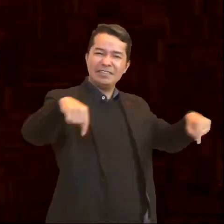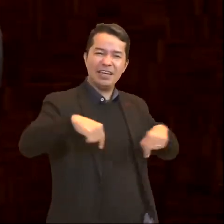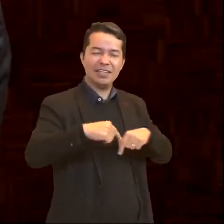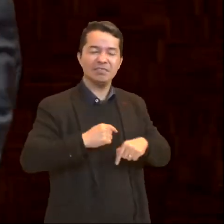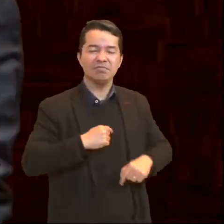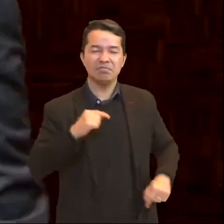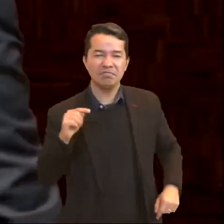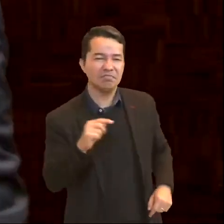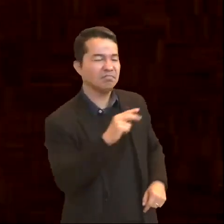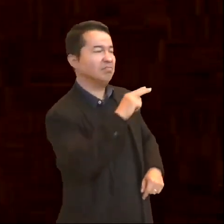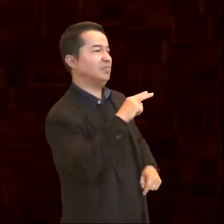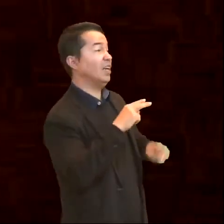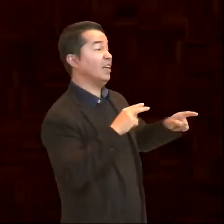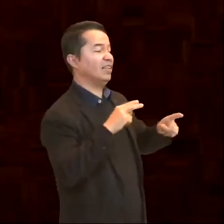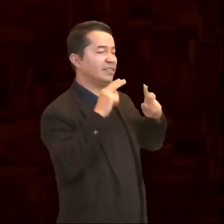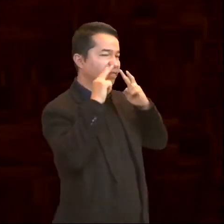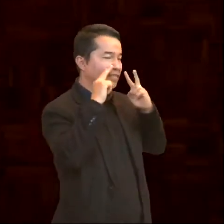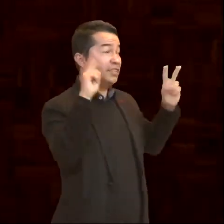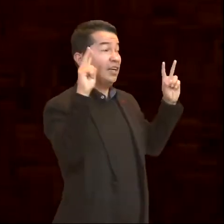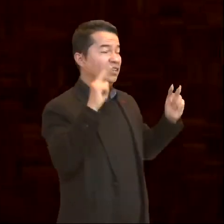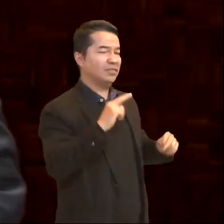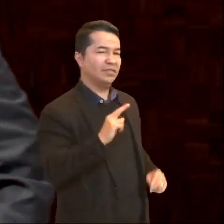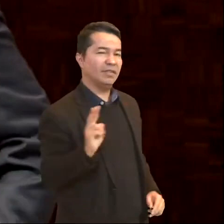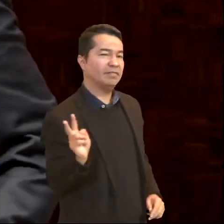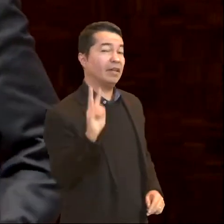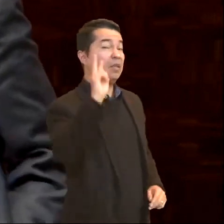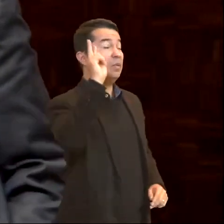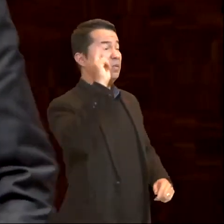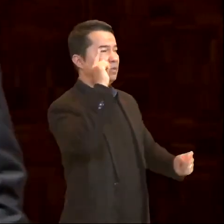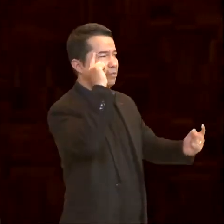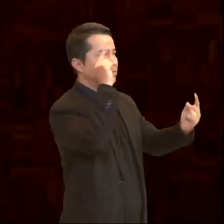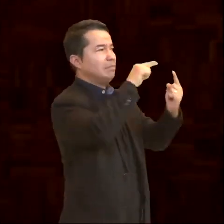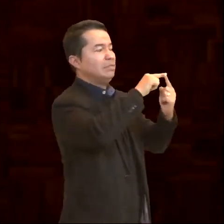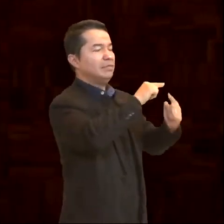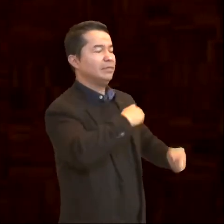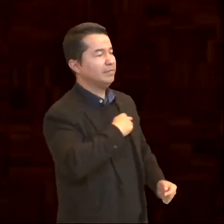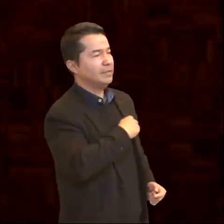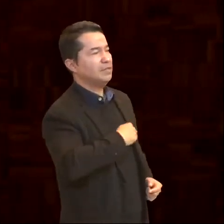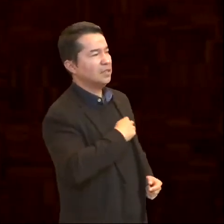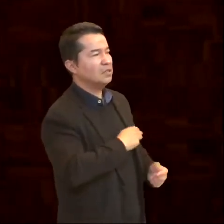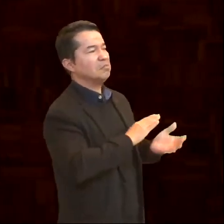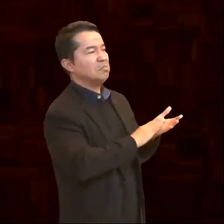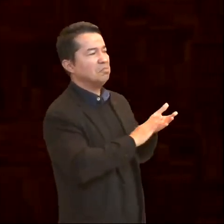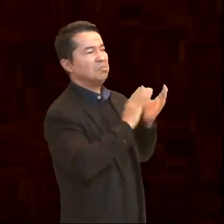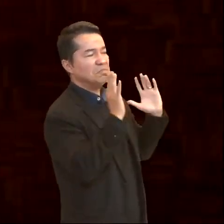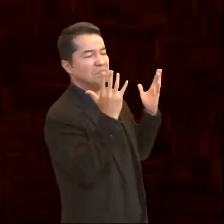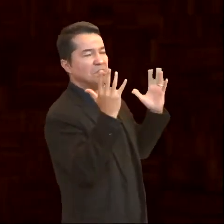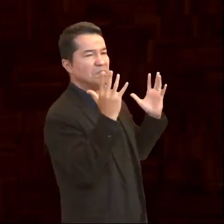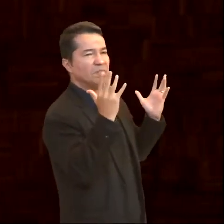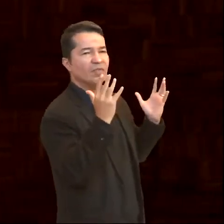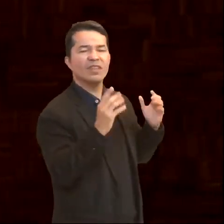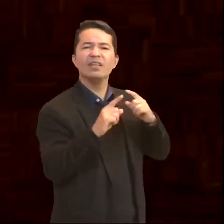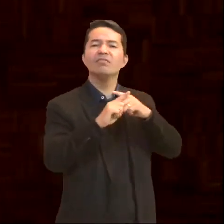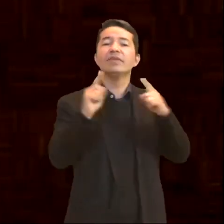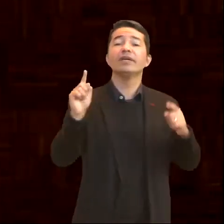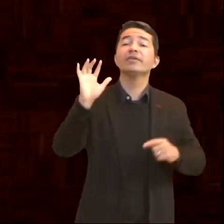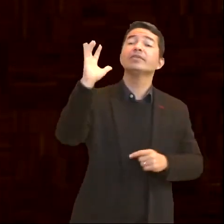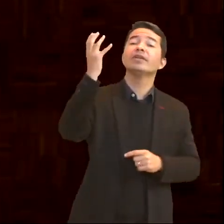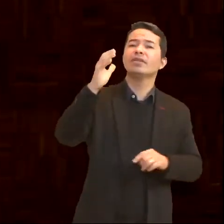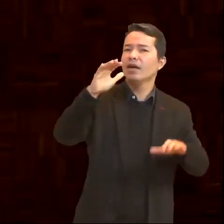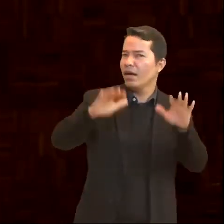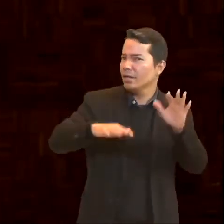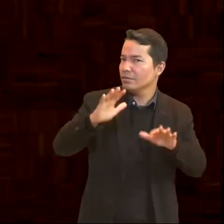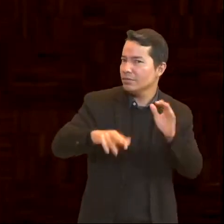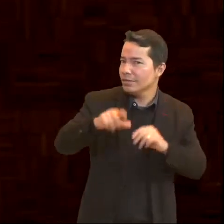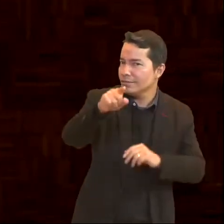os valores e tal e tal. Mas de tempos em tempos, não é? A gente tem que voltar lá e dizer: